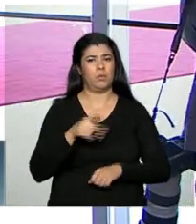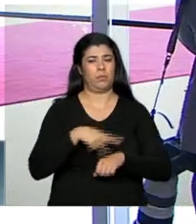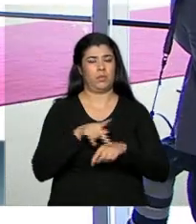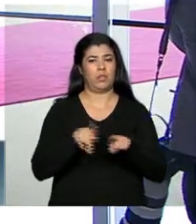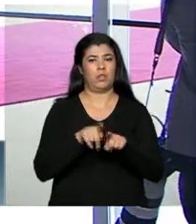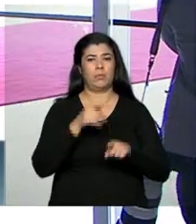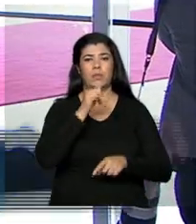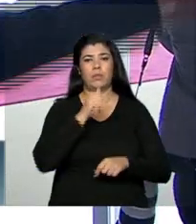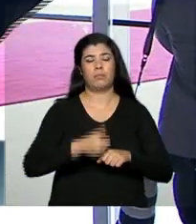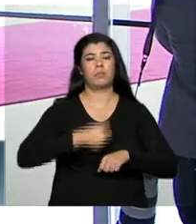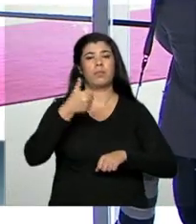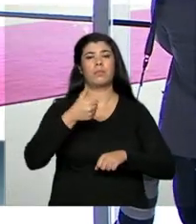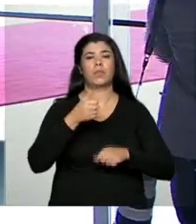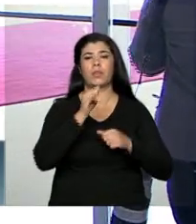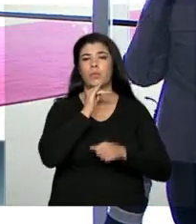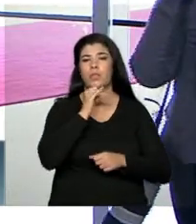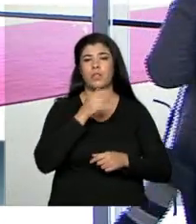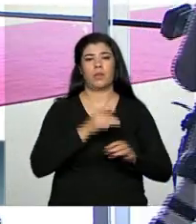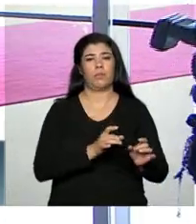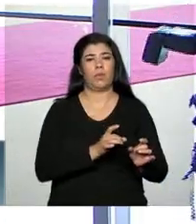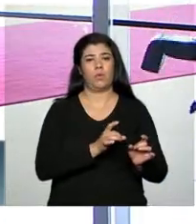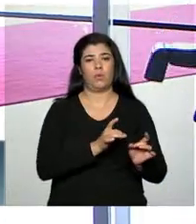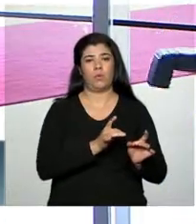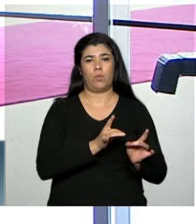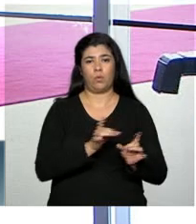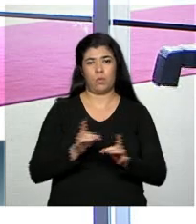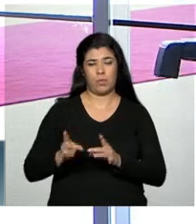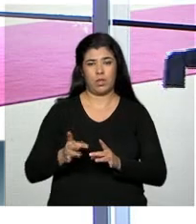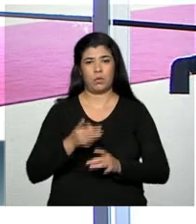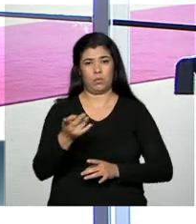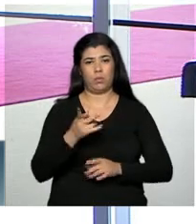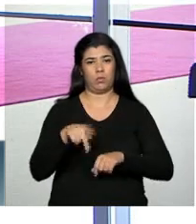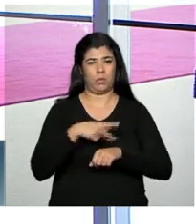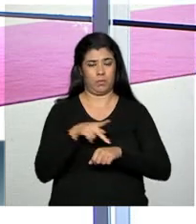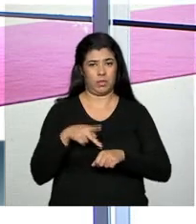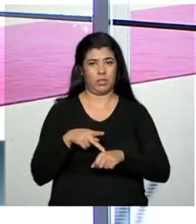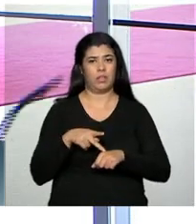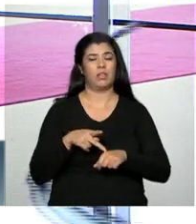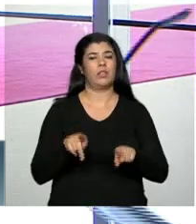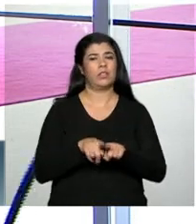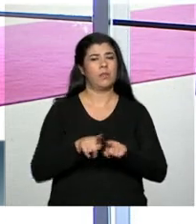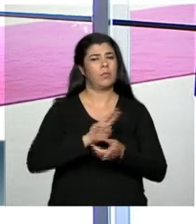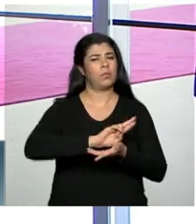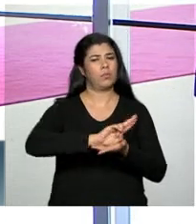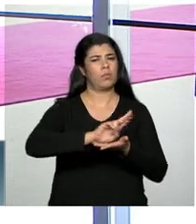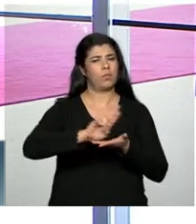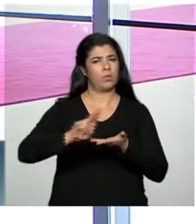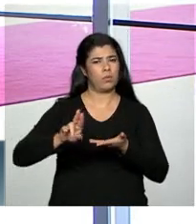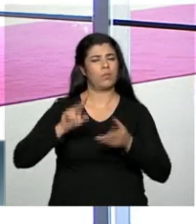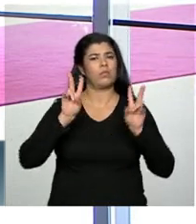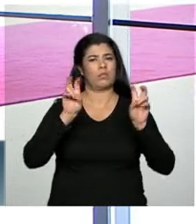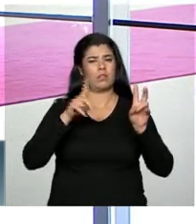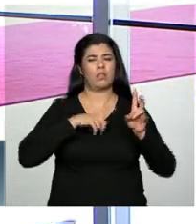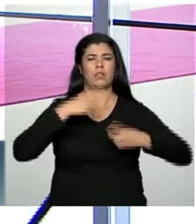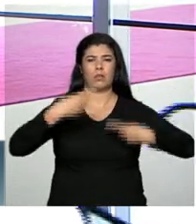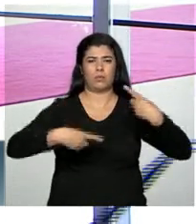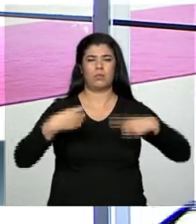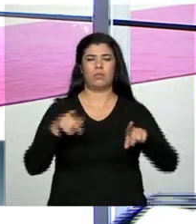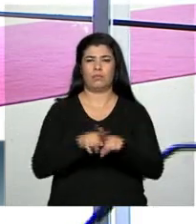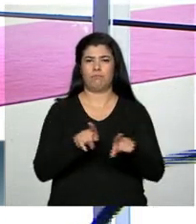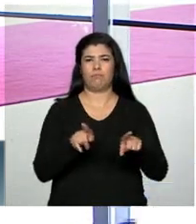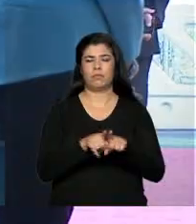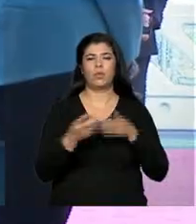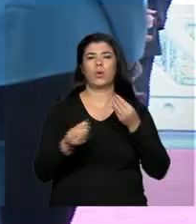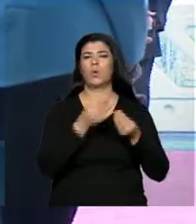acordo são, primeiramente, o comércio bilateral entre os dois países, mas muita coisa também está sendo discutida